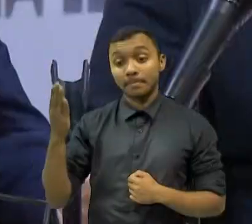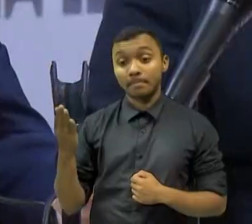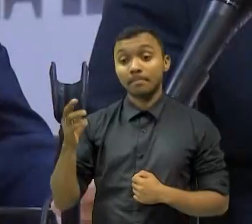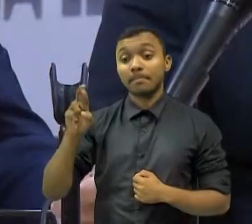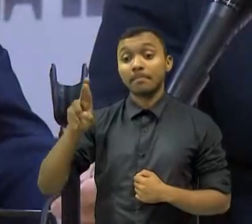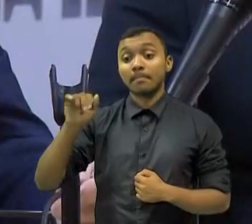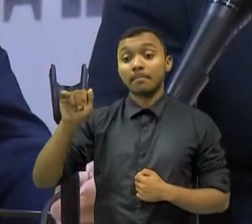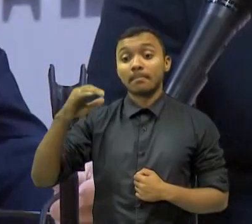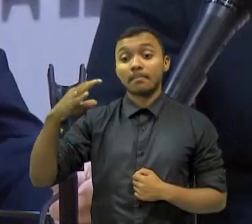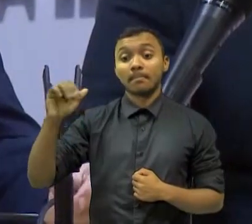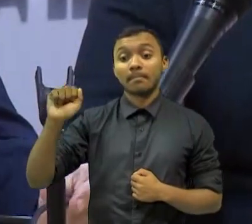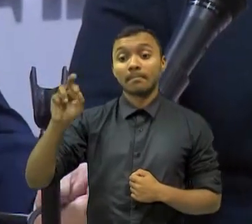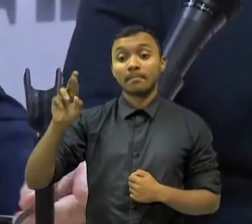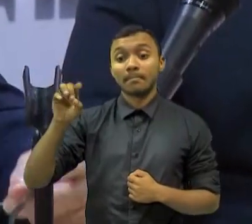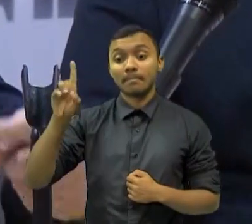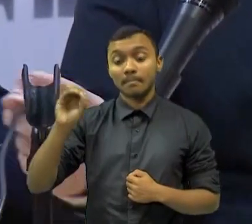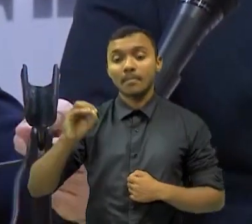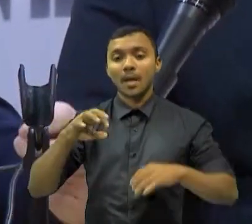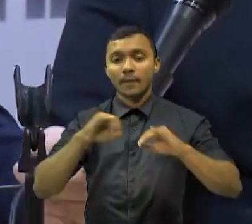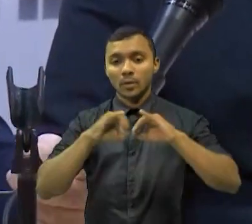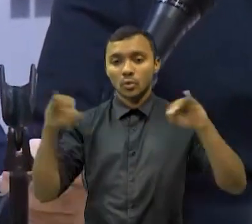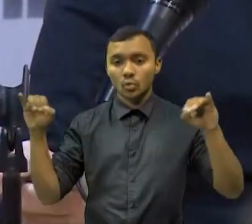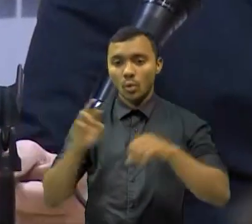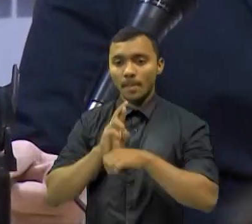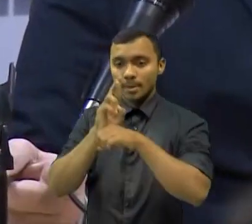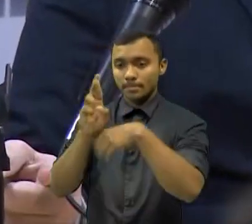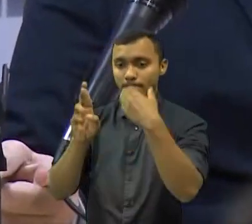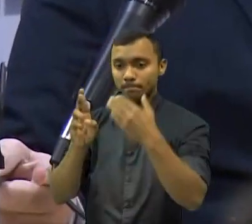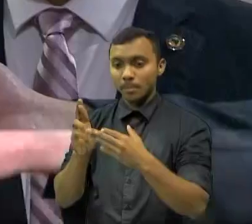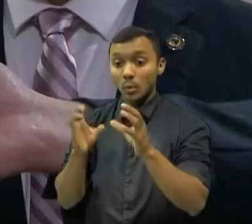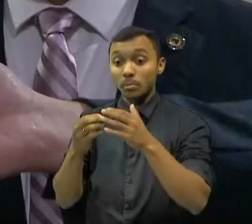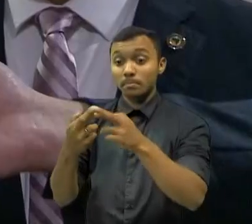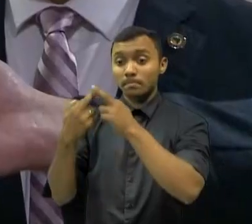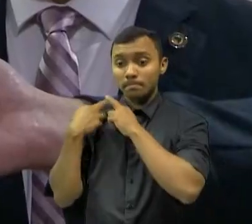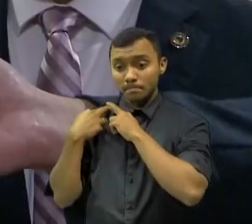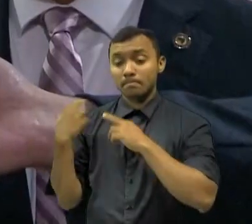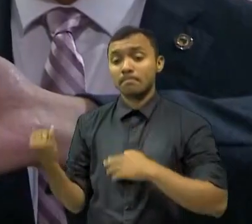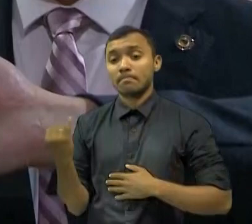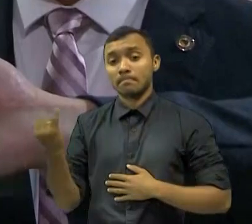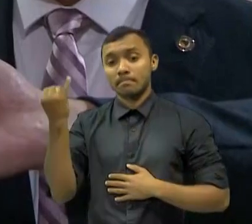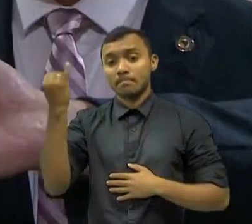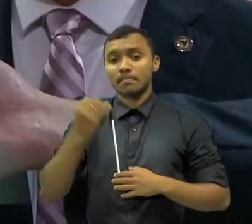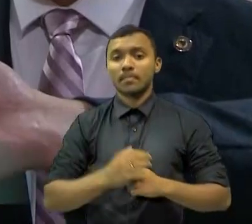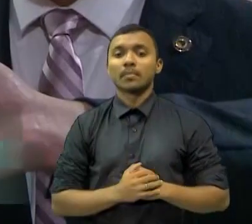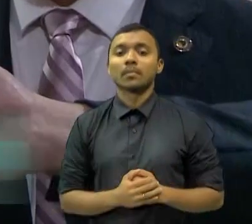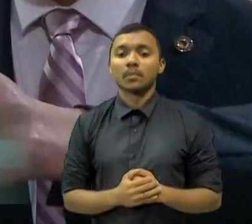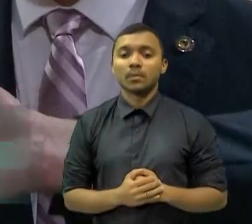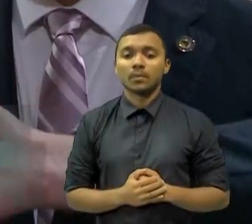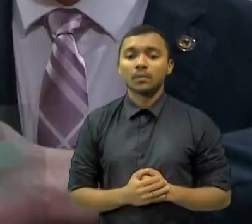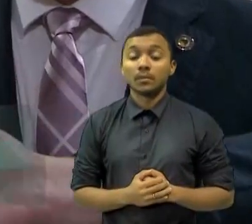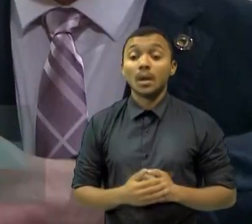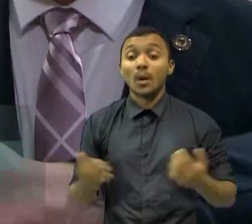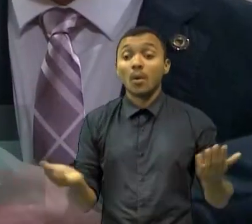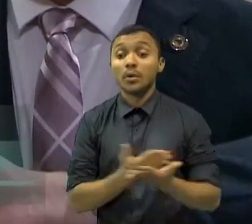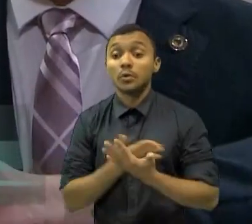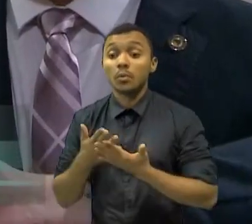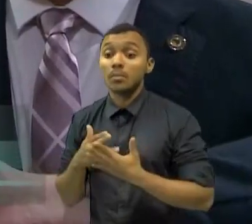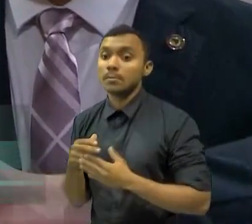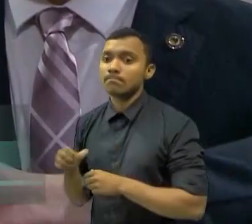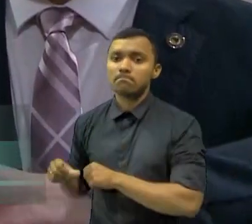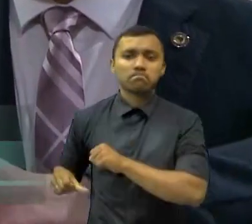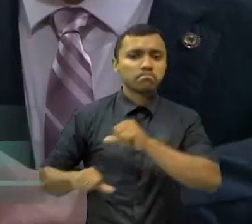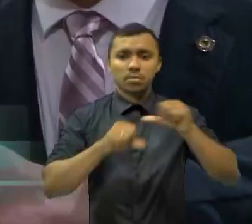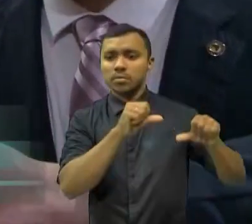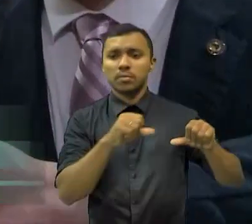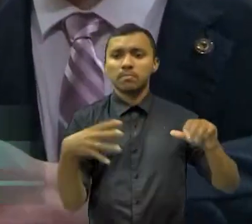que a frente parlamentar é importante para todo o Nordeste. Hoje a gente está passando pela maior transformação energética